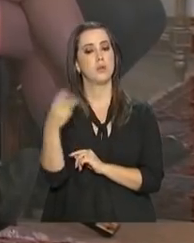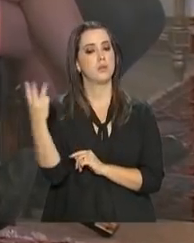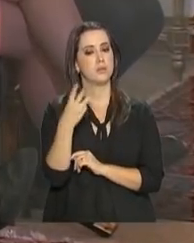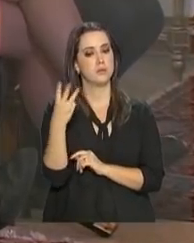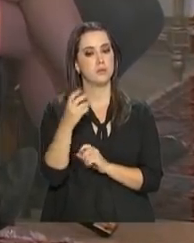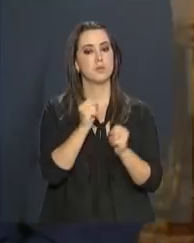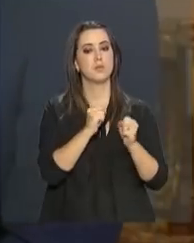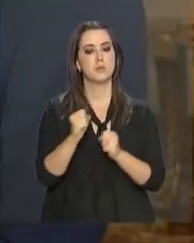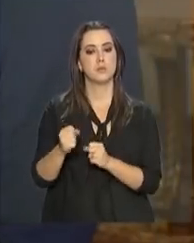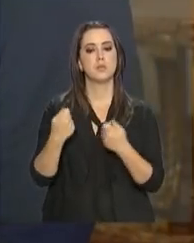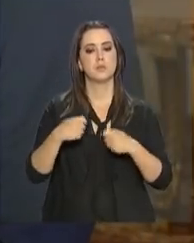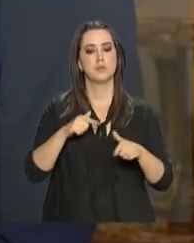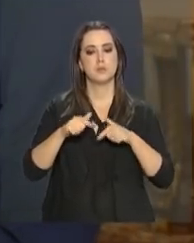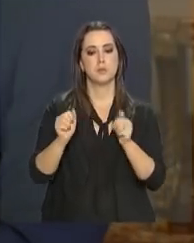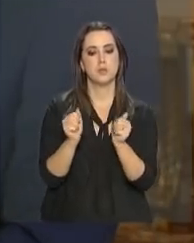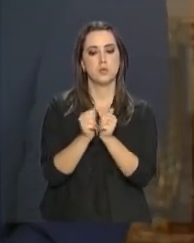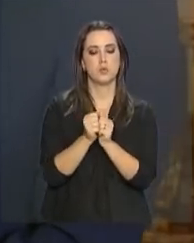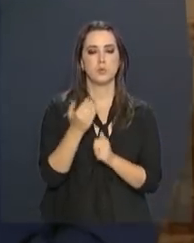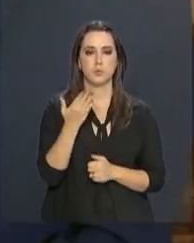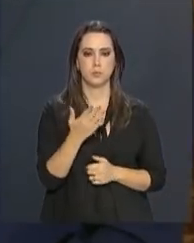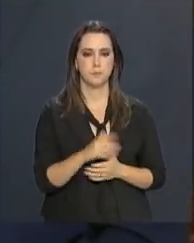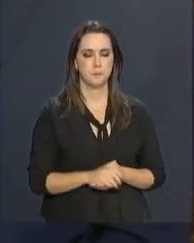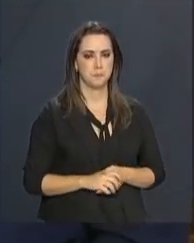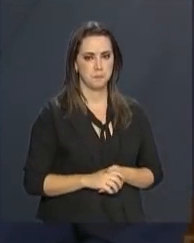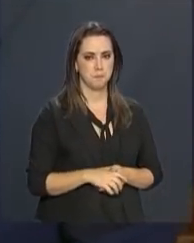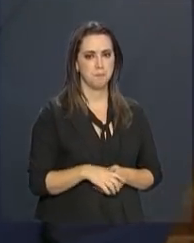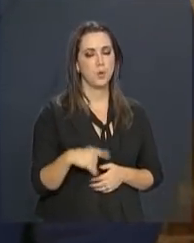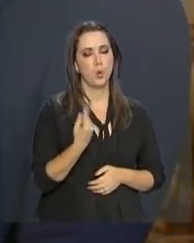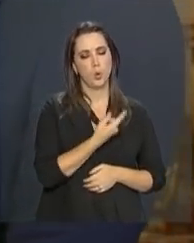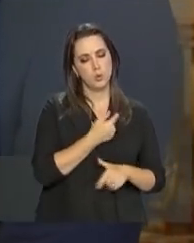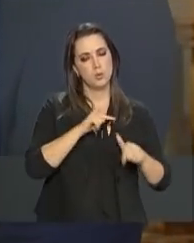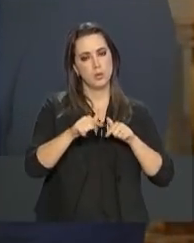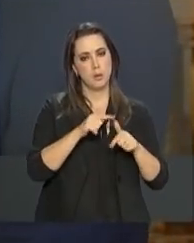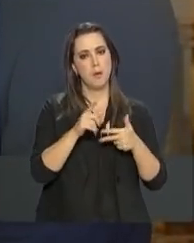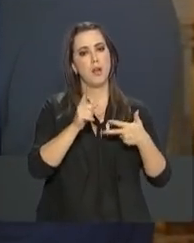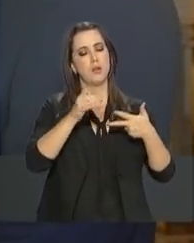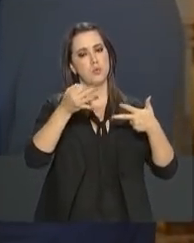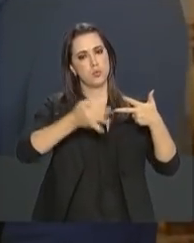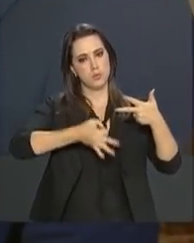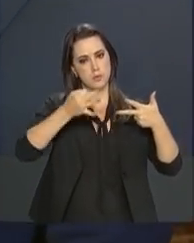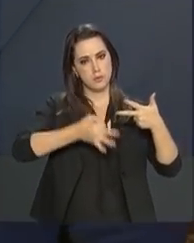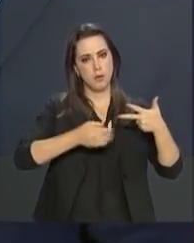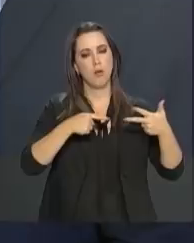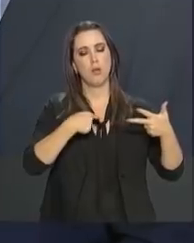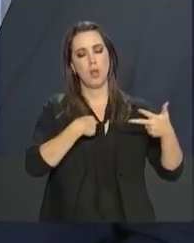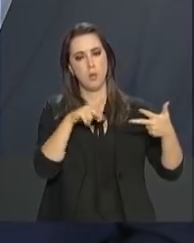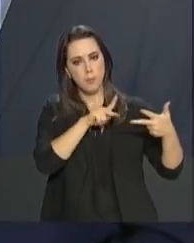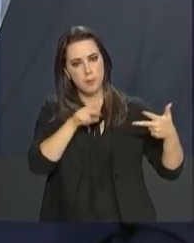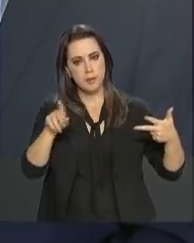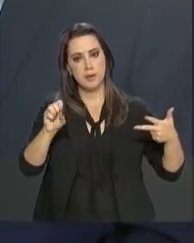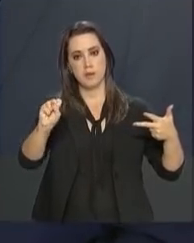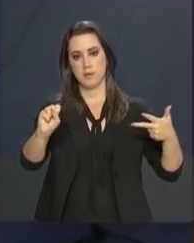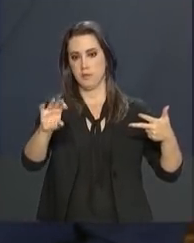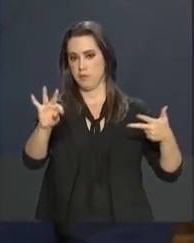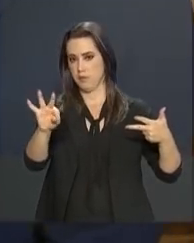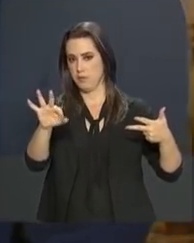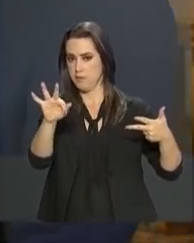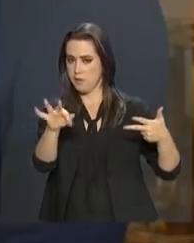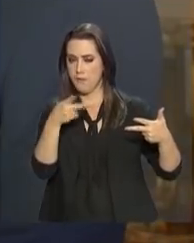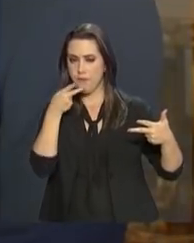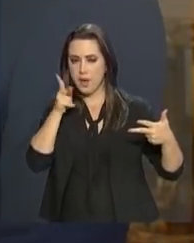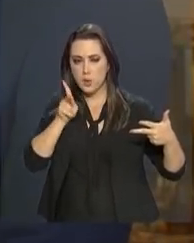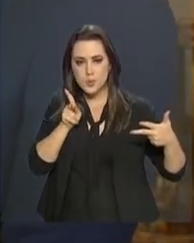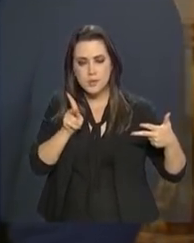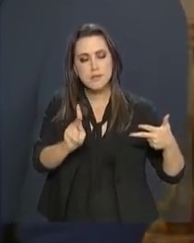juntos da parte do poder judiciário como presidente do supremo tribunal federal tenho dito também